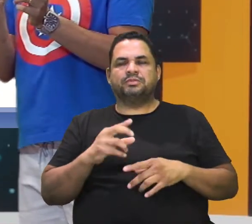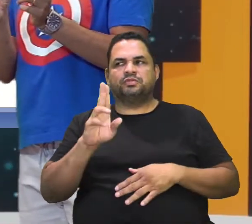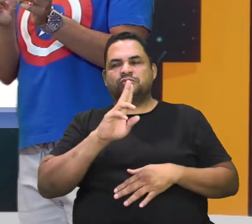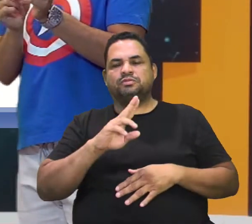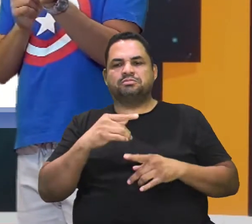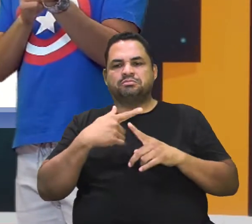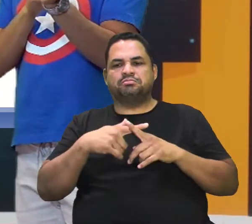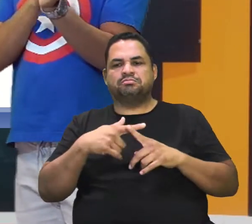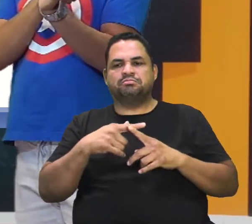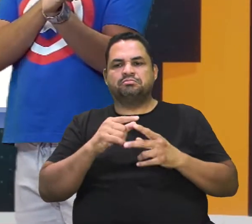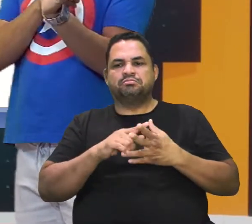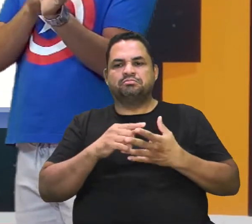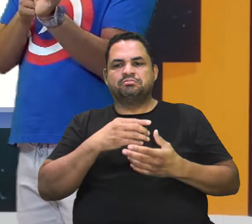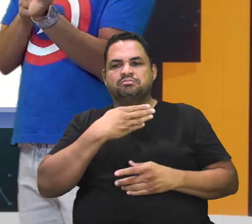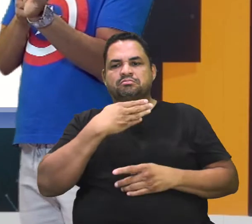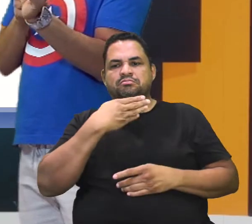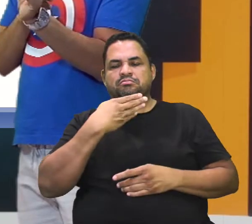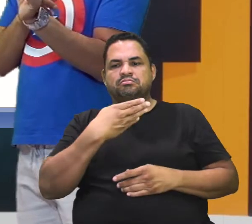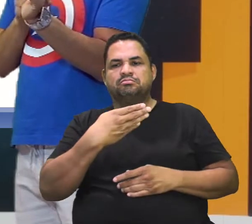isso era só aquela questão do